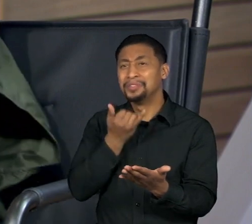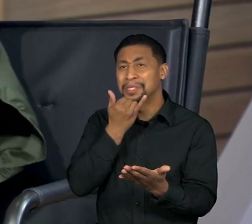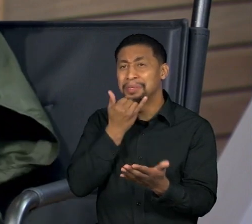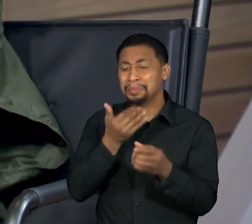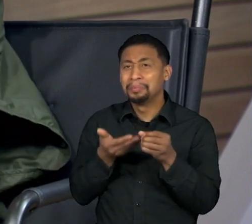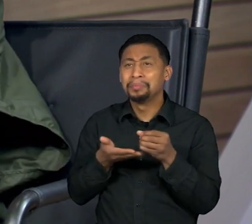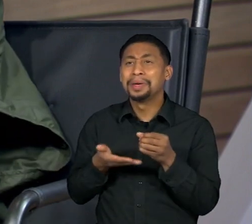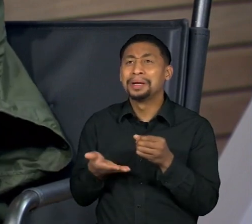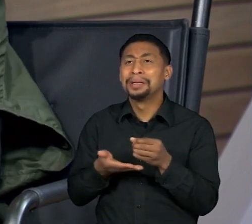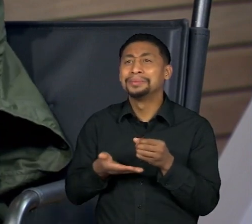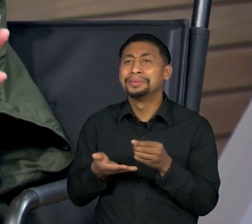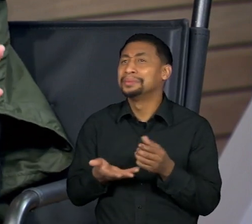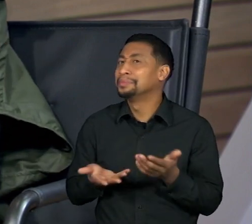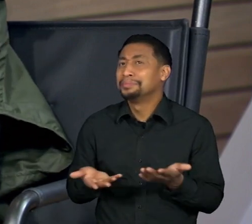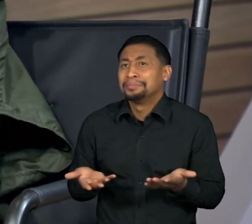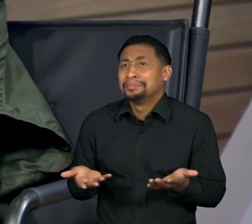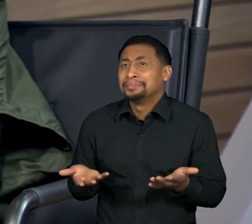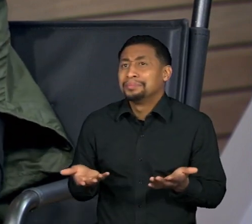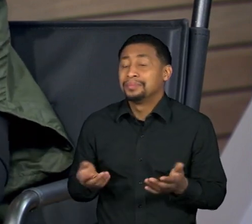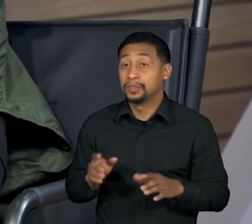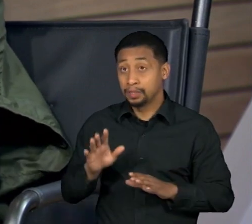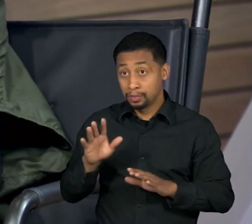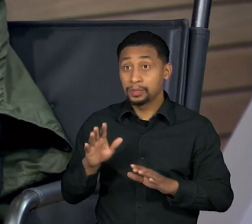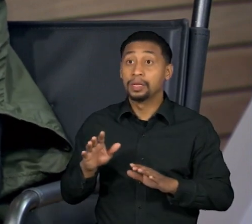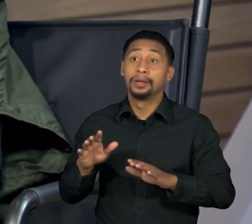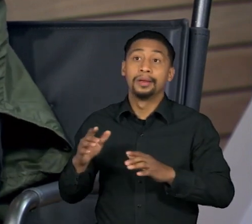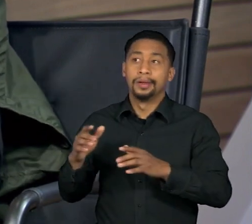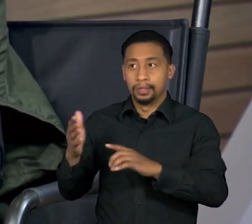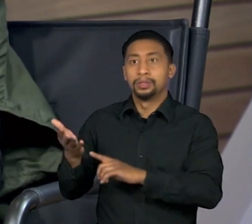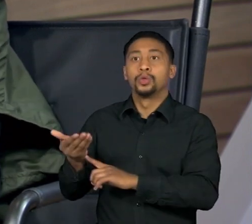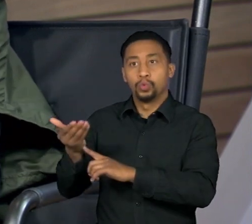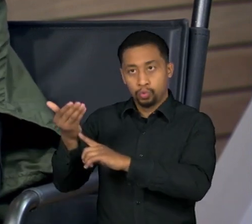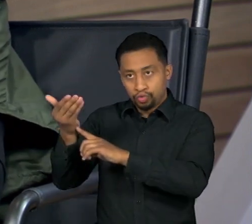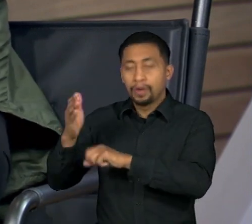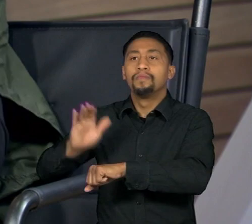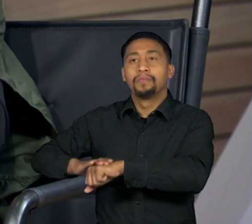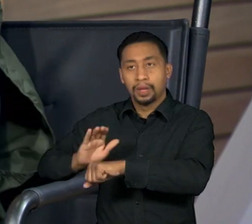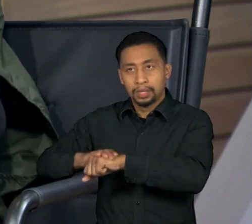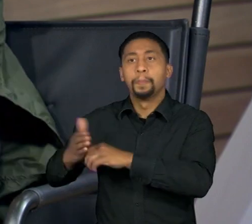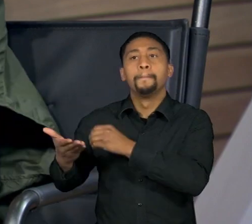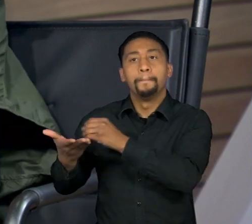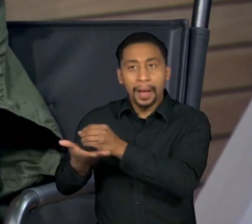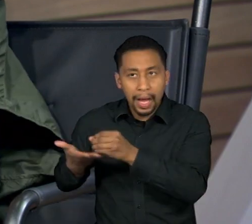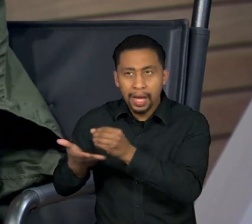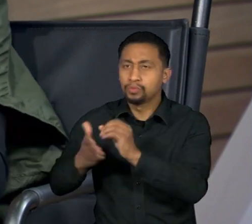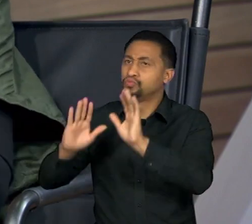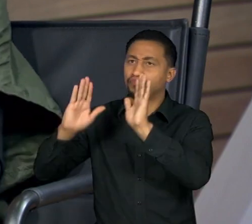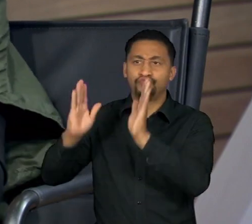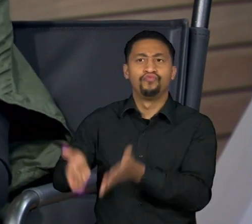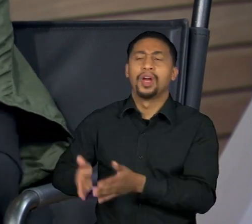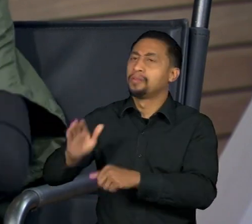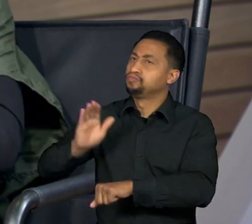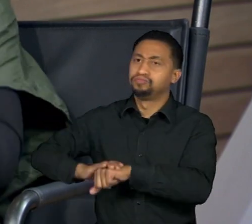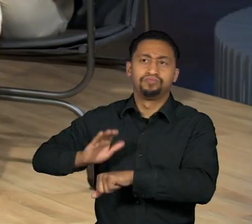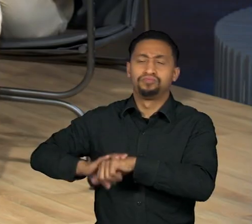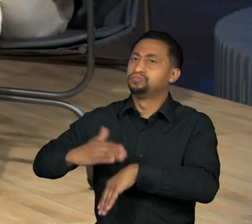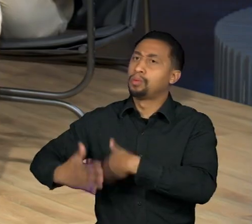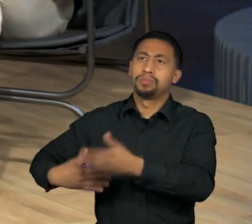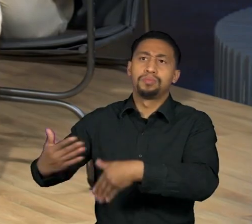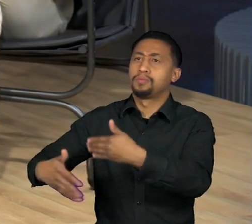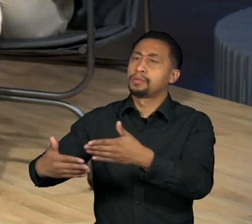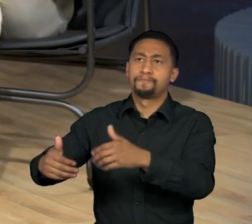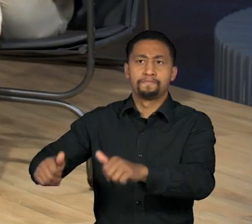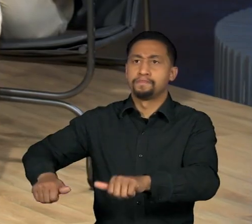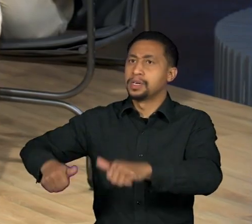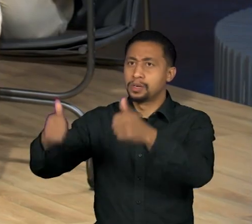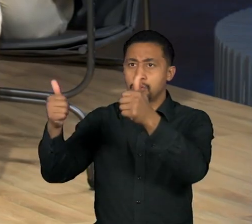em qualquer atividade, está dominado. A tecnologia já está fazendo e vai fazer cada vez melhor. É o básico. Qualquer que seja a